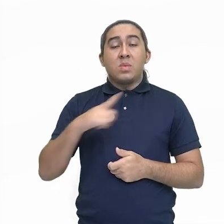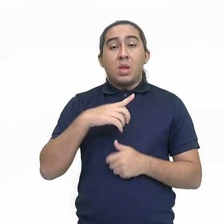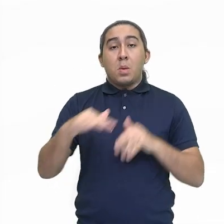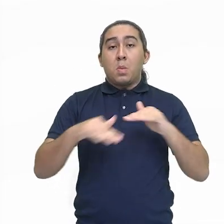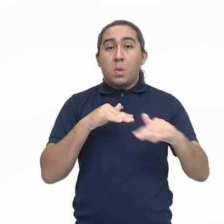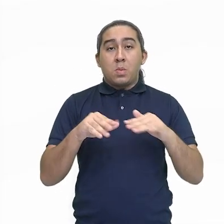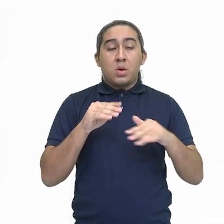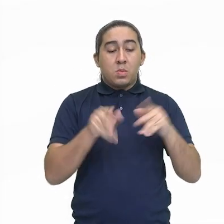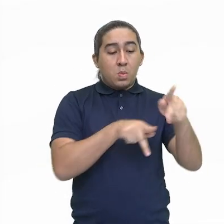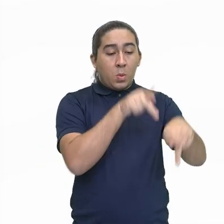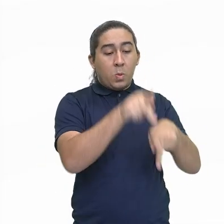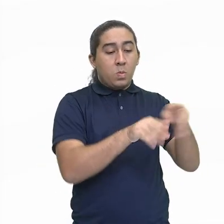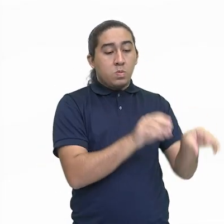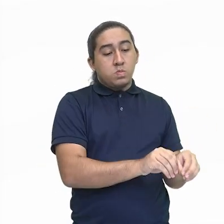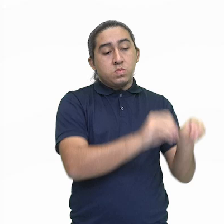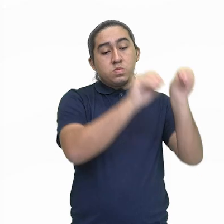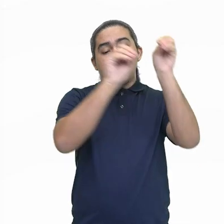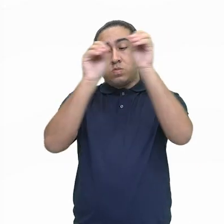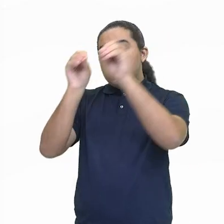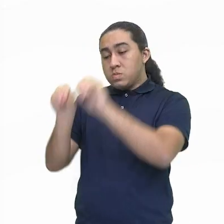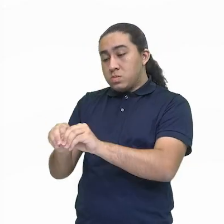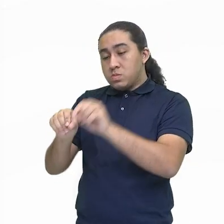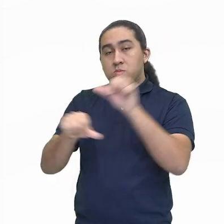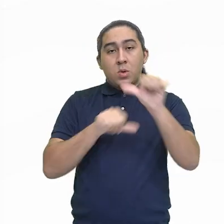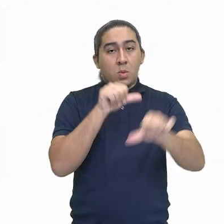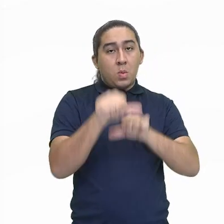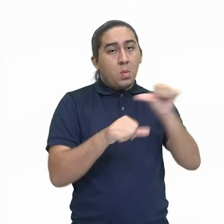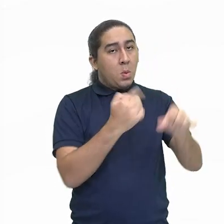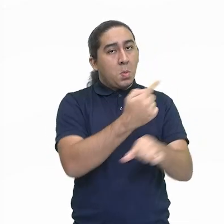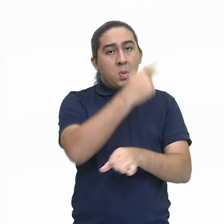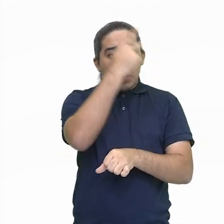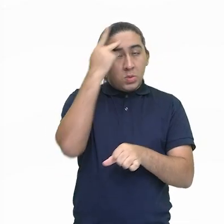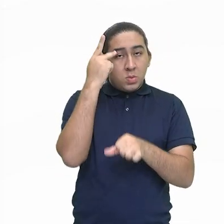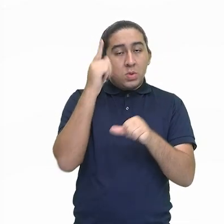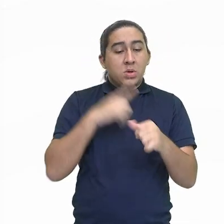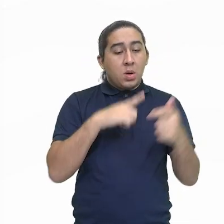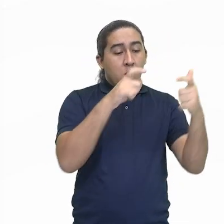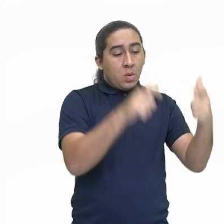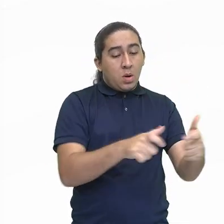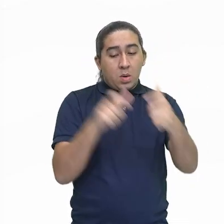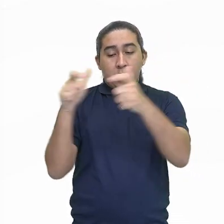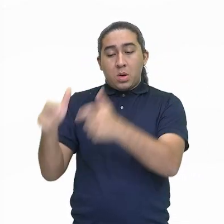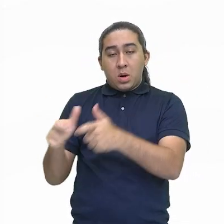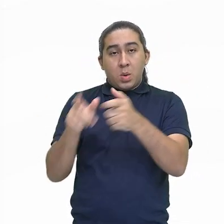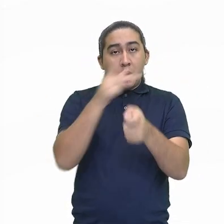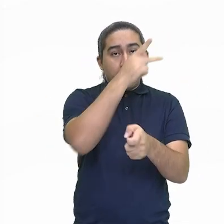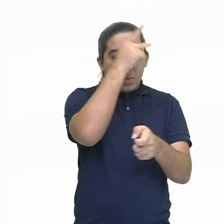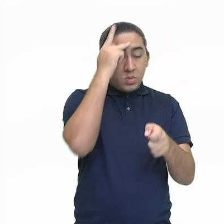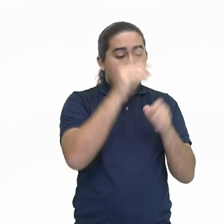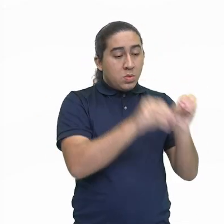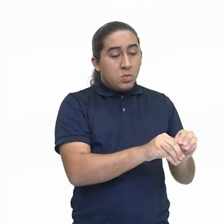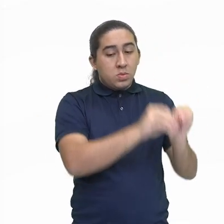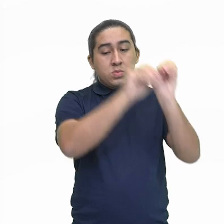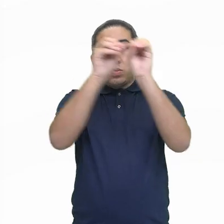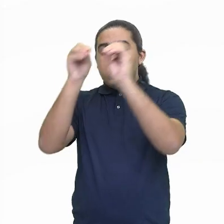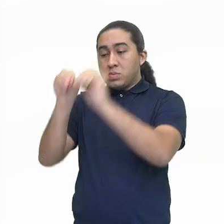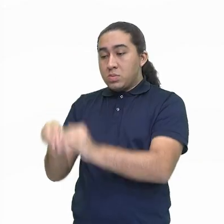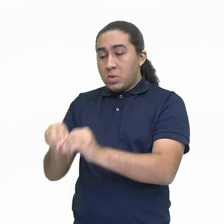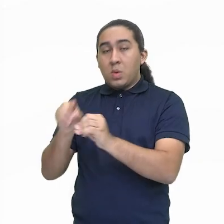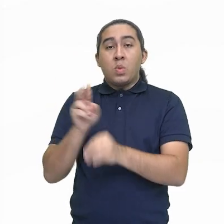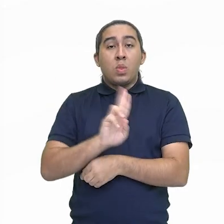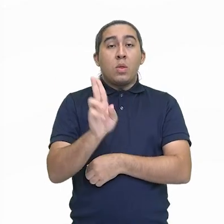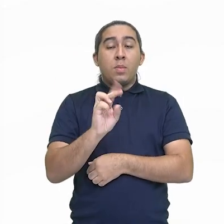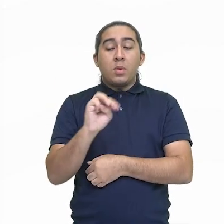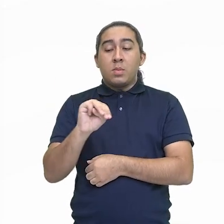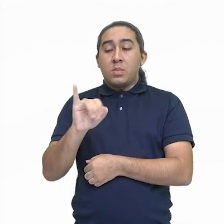da população, a mudança, né, de uma pessoa, de um local para o outro, e isso nós vamos chamar de